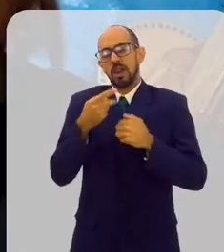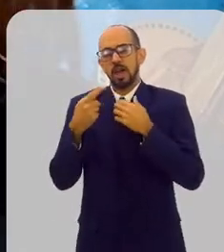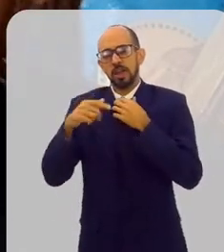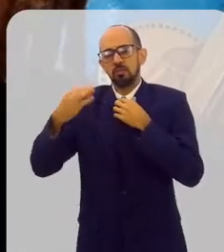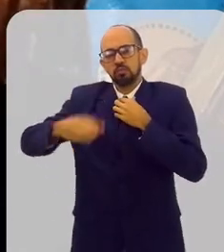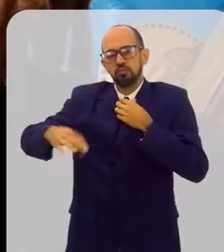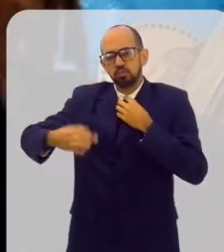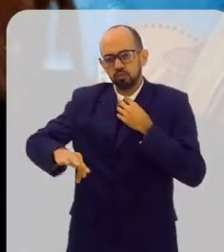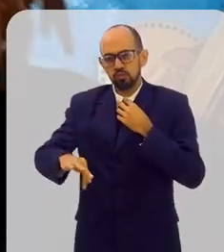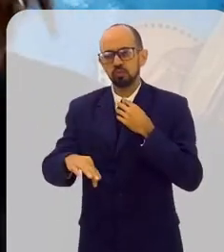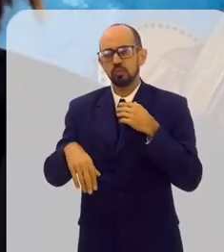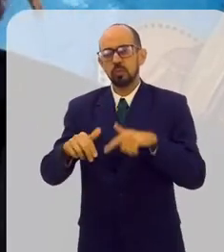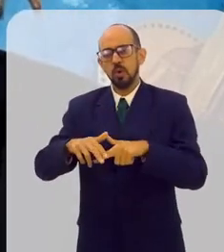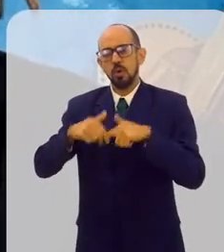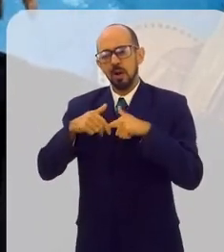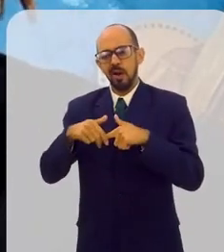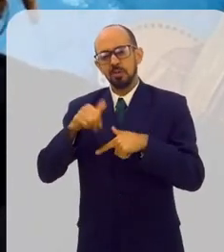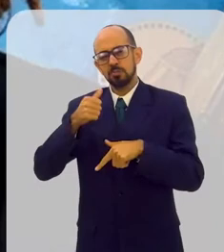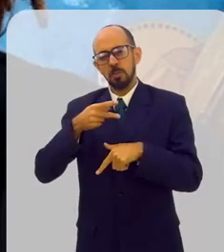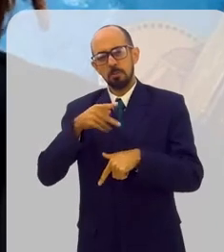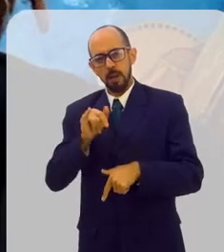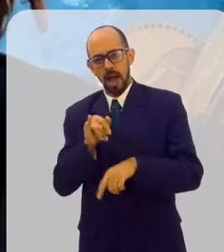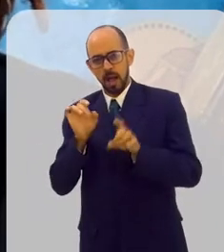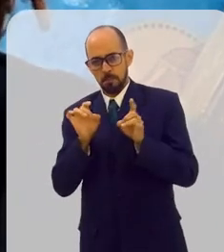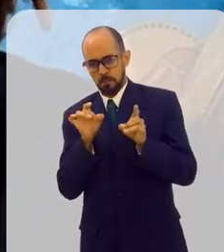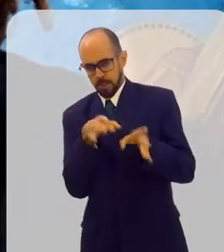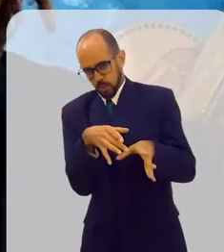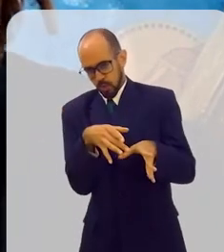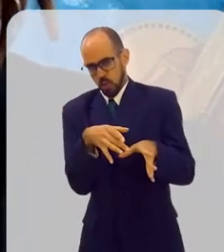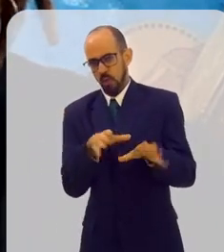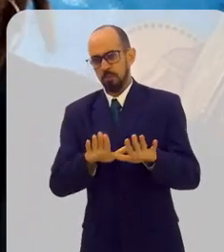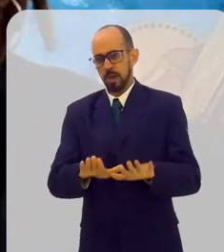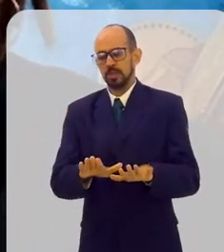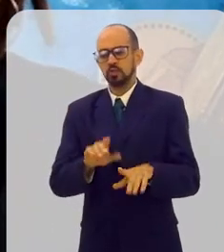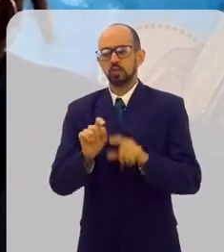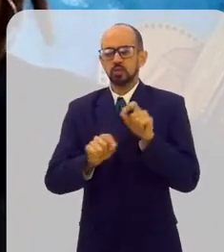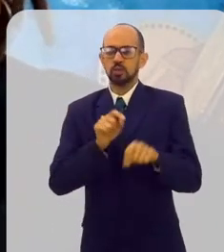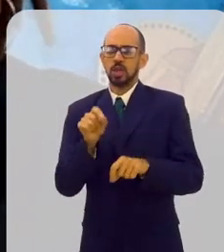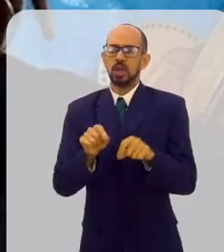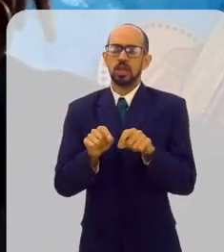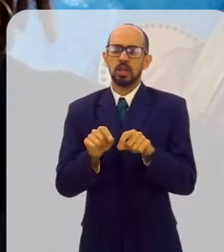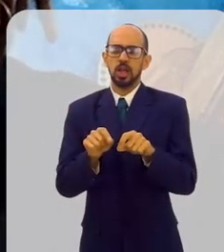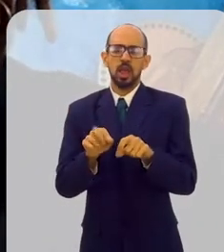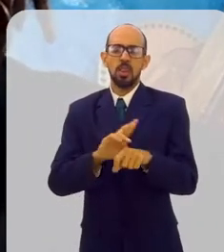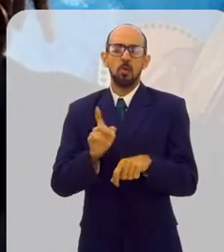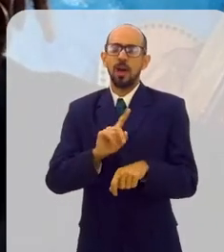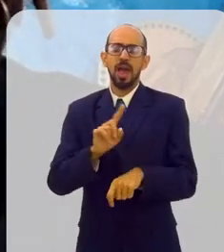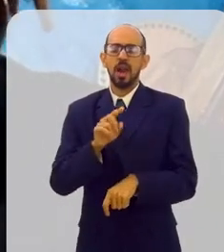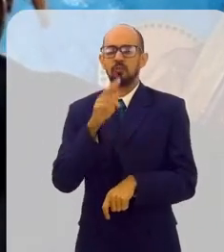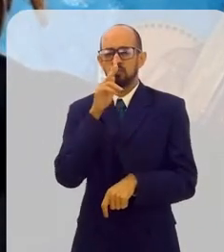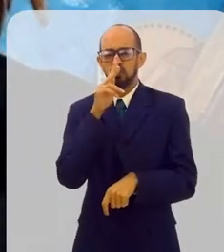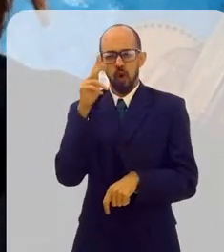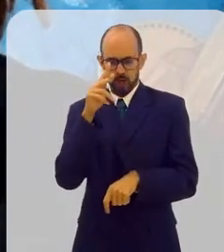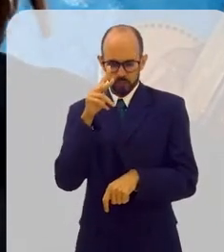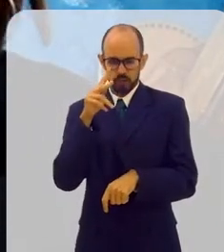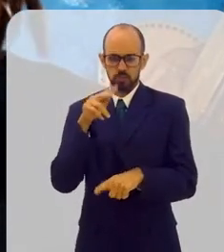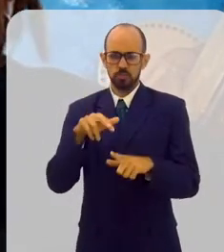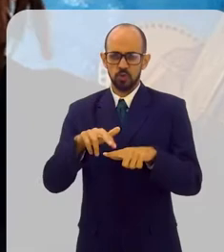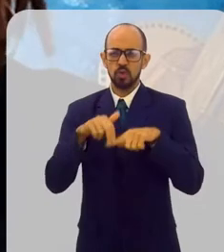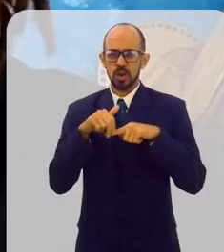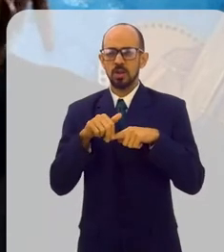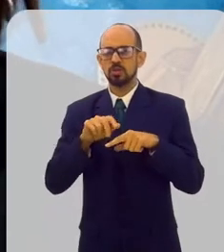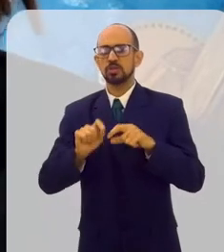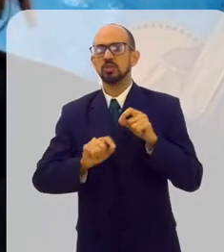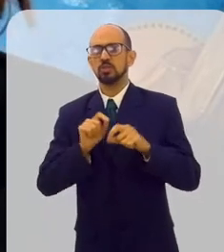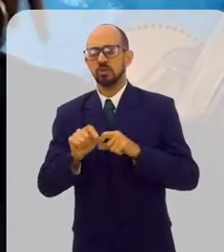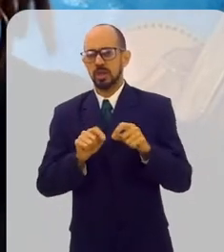do processo, né? Sei lá, do abandono paterno e outras coisas, elas quase não eram tão fortes, né, presentes